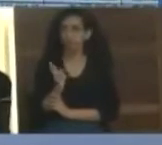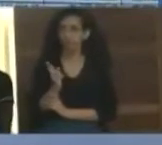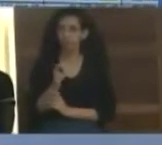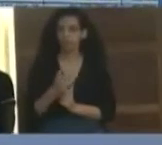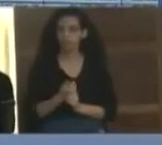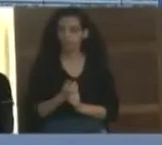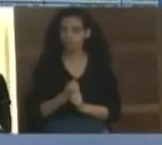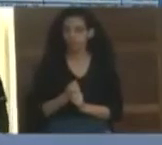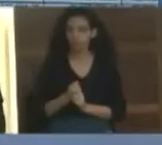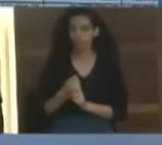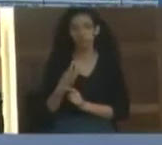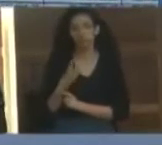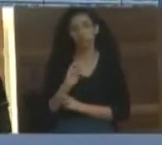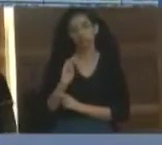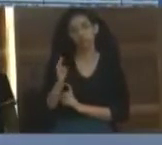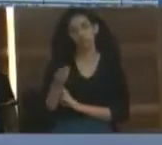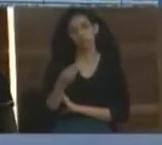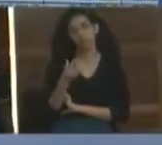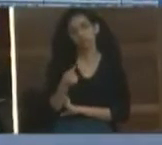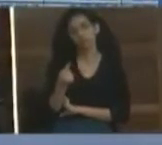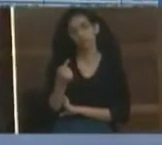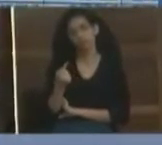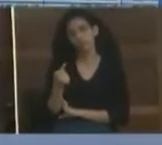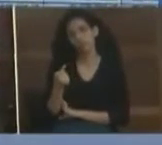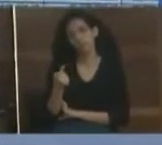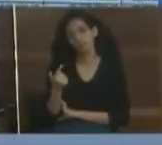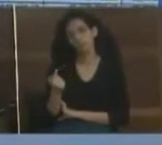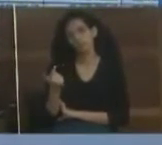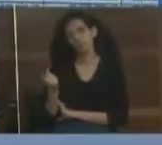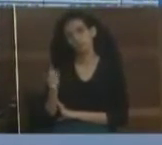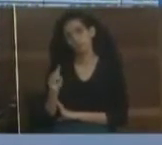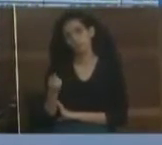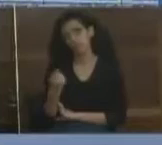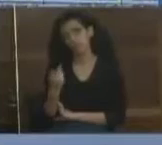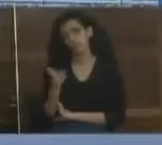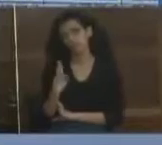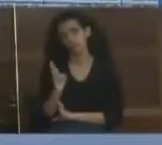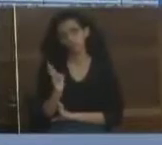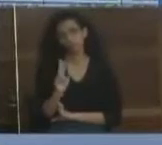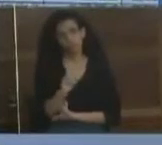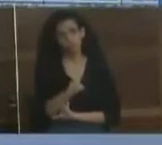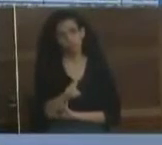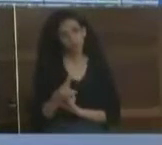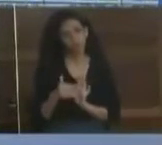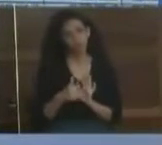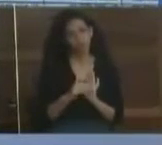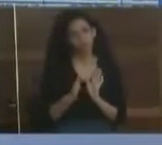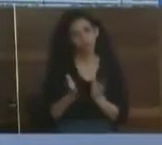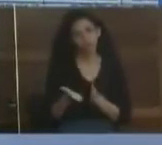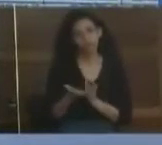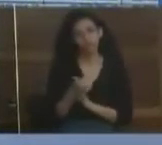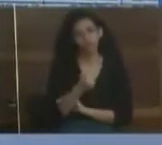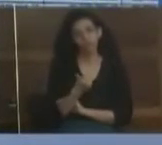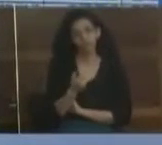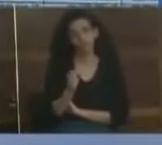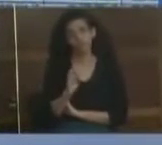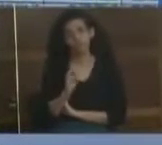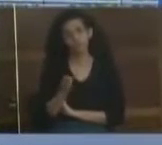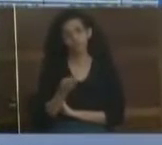terceiro quadrimestre de 3 milhões seiscentos e setenta e sete mil reais despesa empenhada até o terceiro quadrimestre